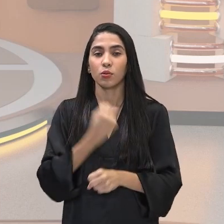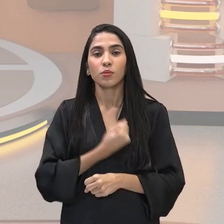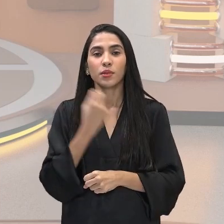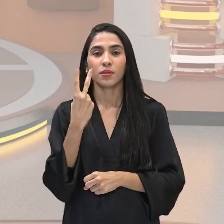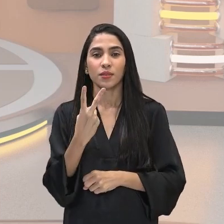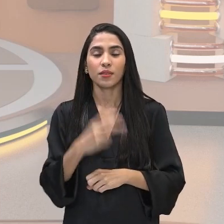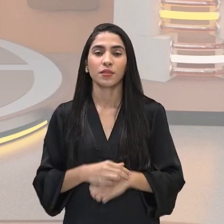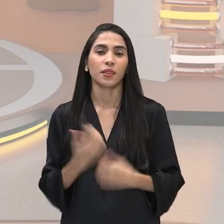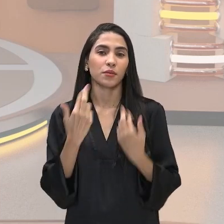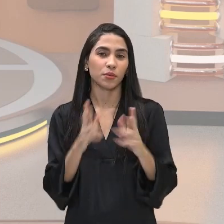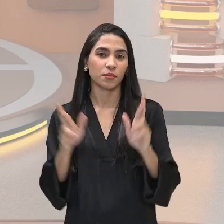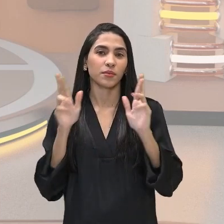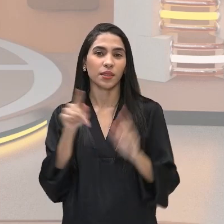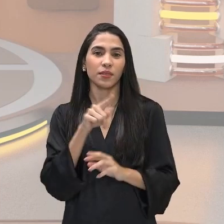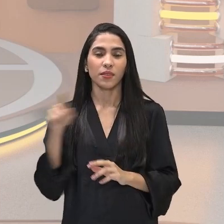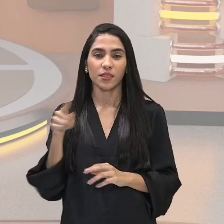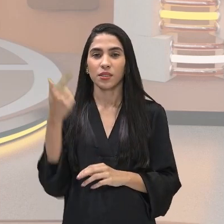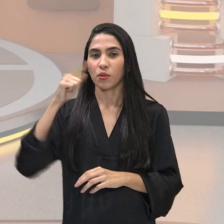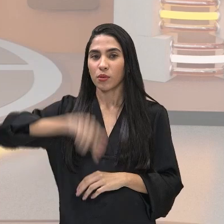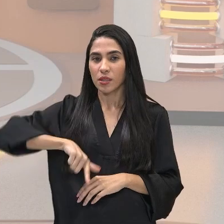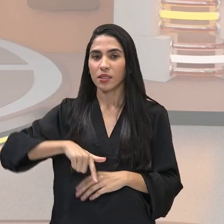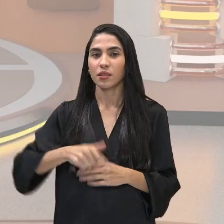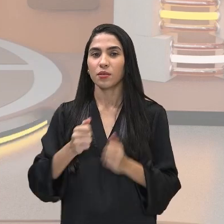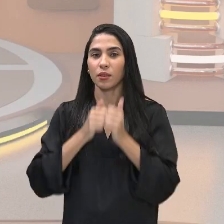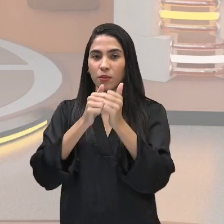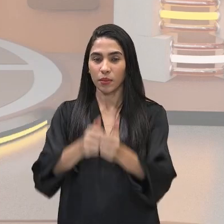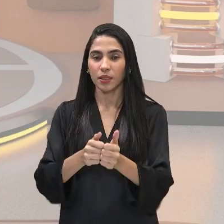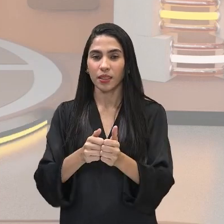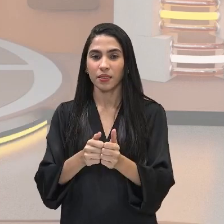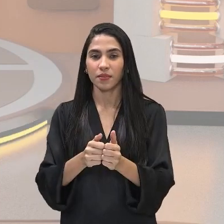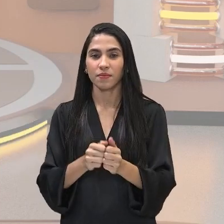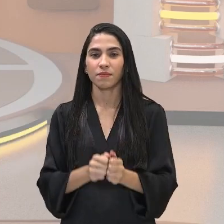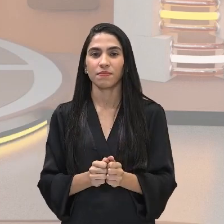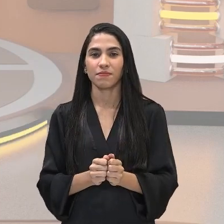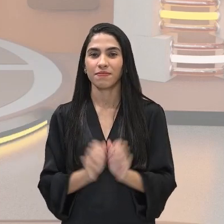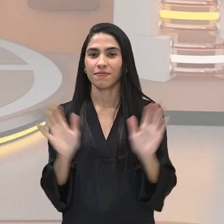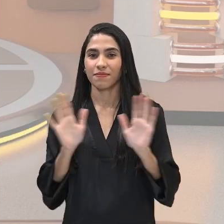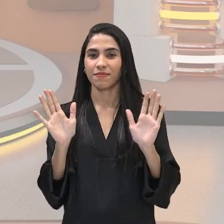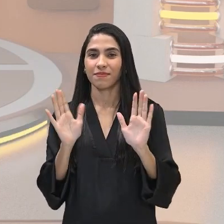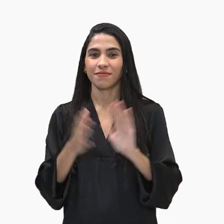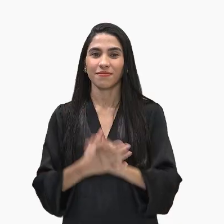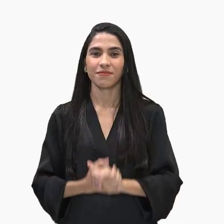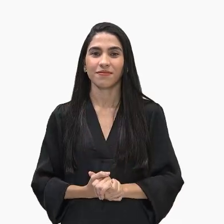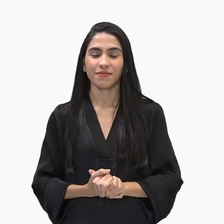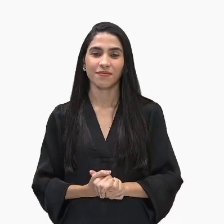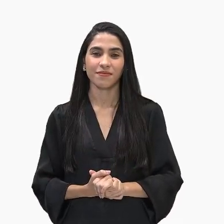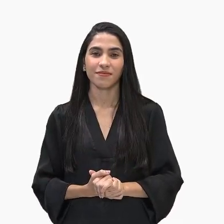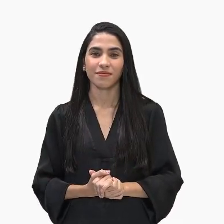2. Eu espero que tenham conseguido acompanhar e até a próxima.